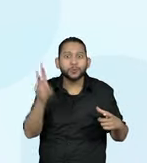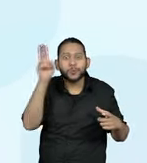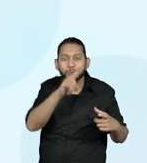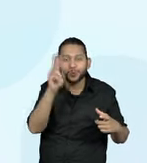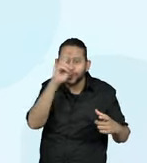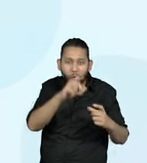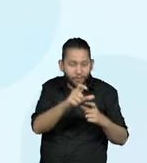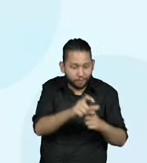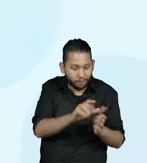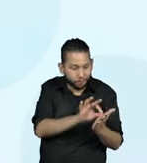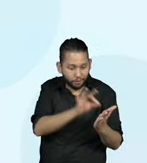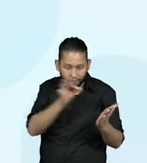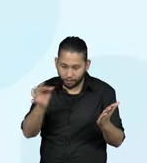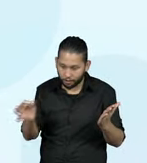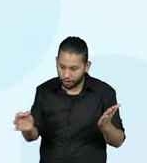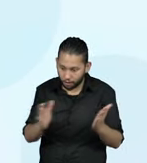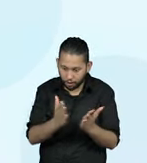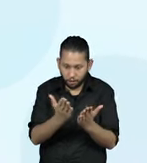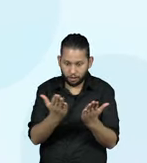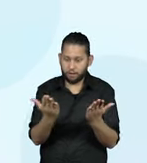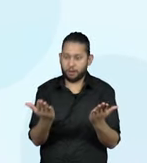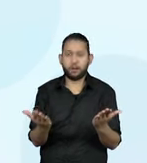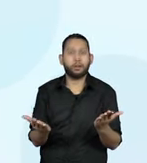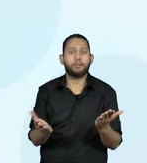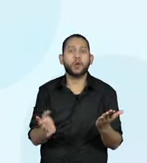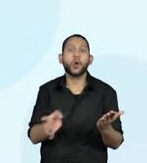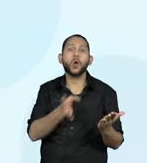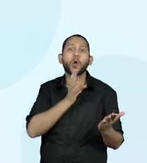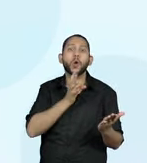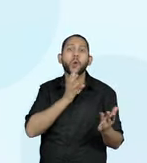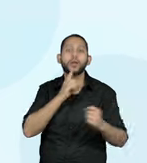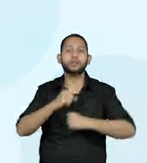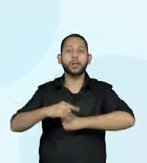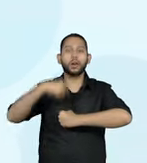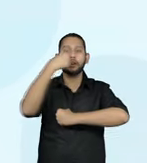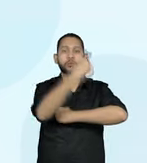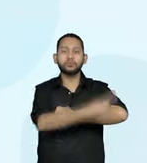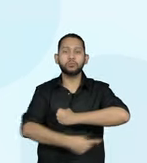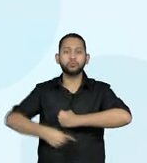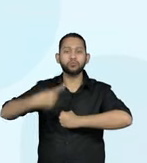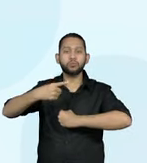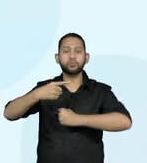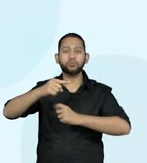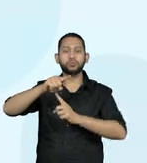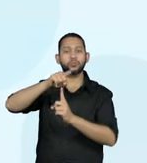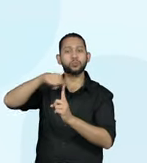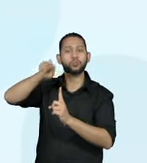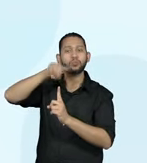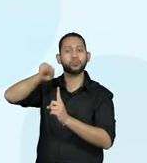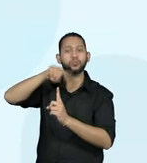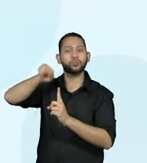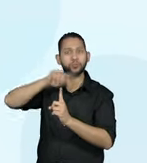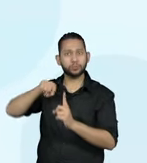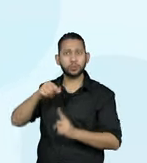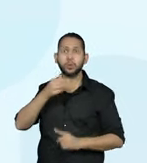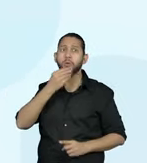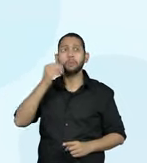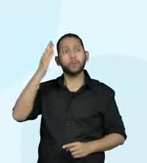quadrinhos e encontraram uma versão de Dom Quixote de La Mancha, do escritor espanhol Miguel